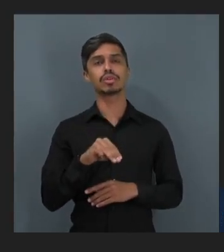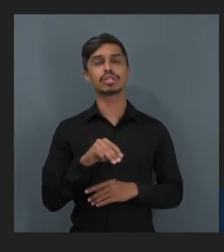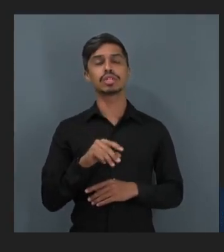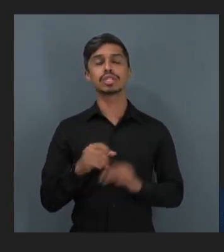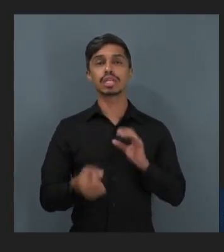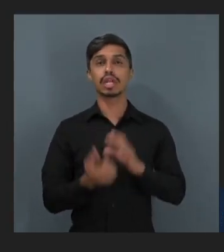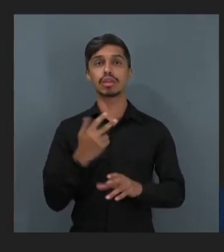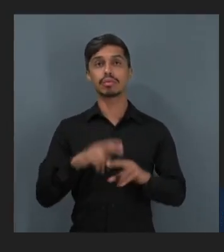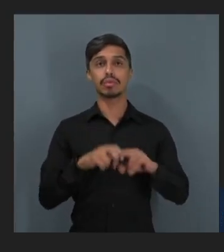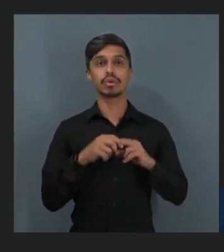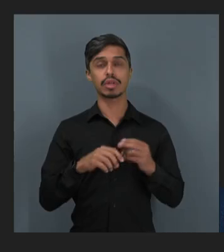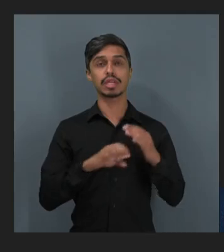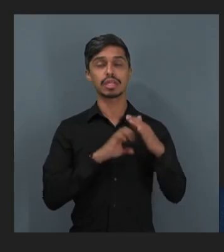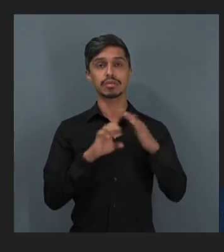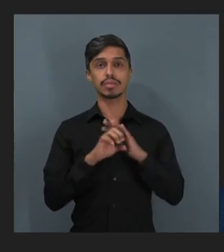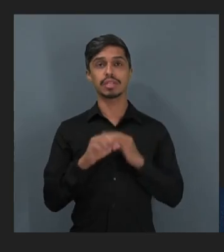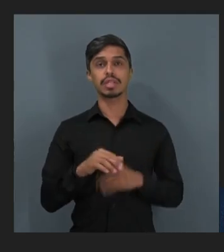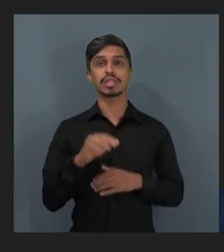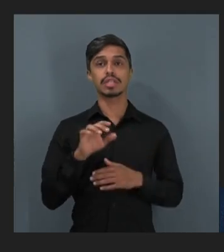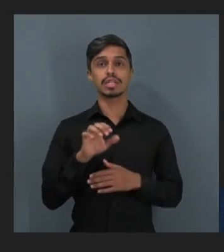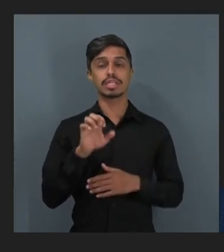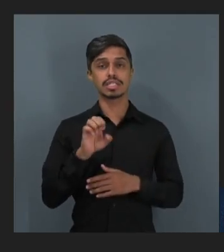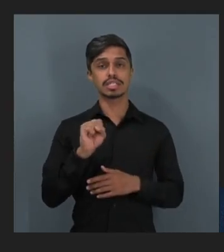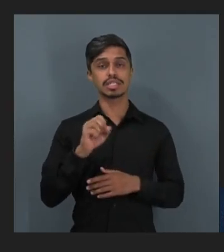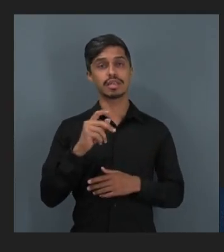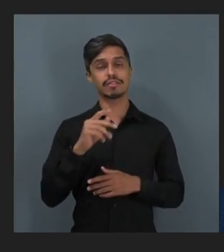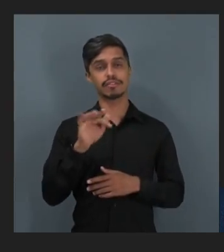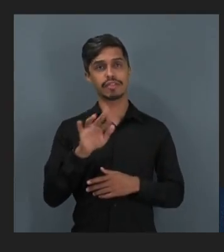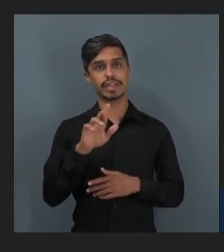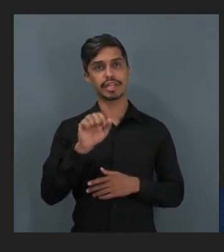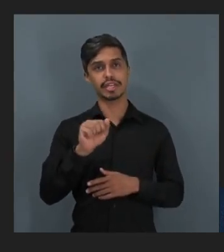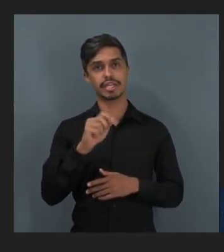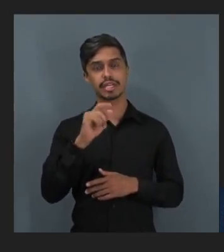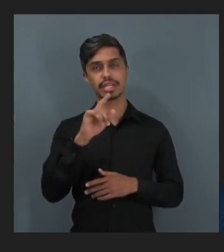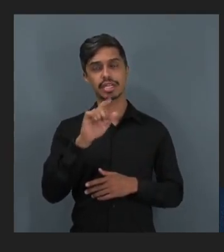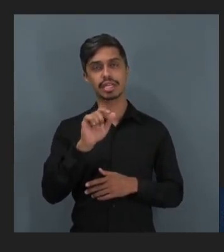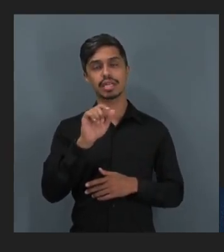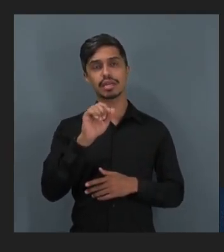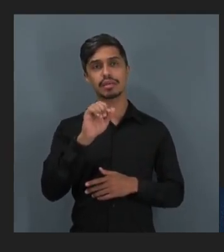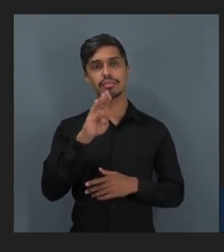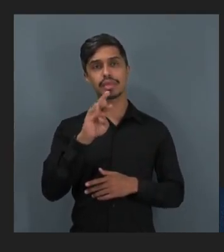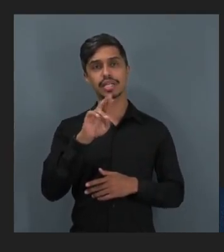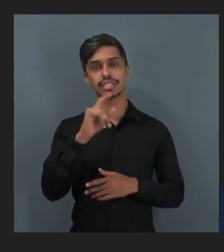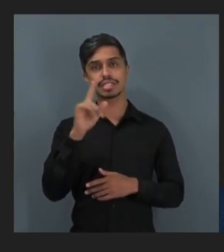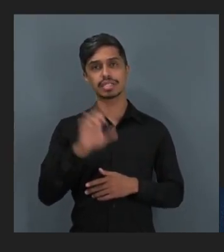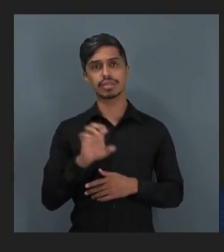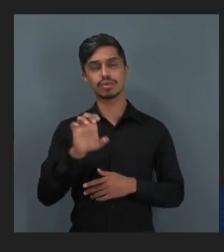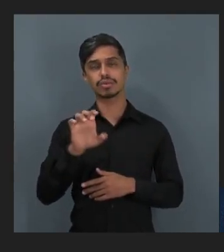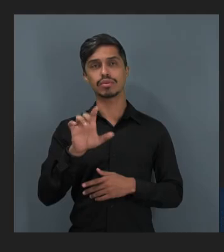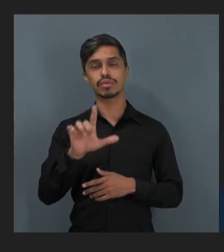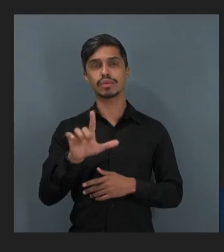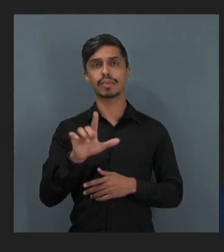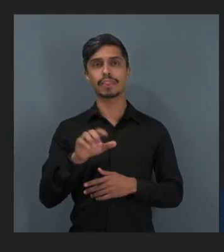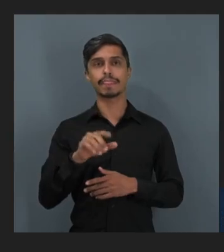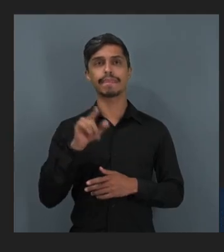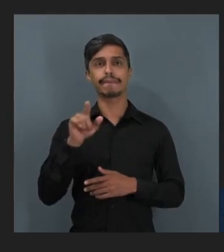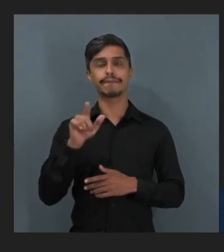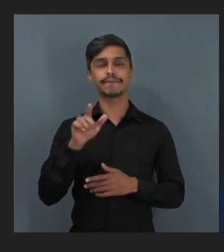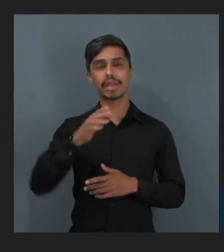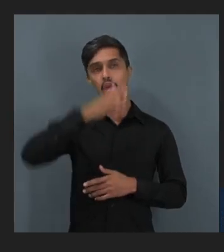Esfera Brasil em Roma, na Itália, né, que o Barroso e o ministro